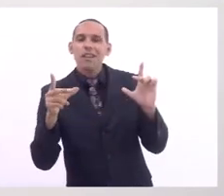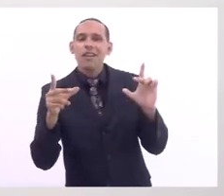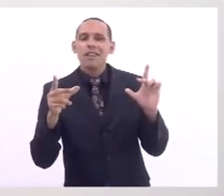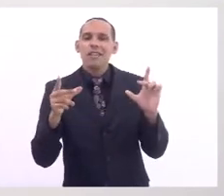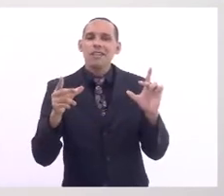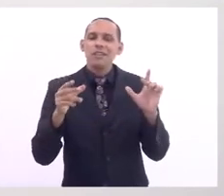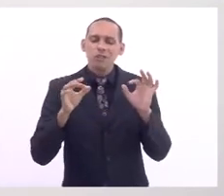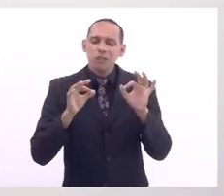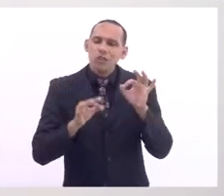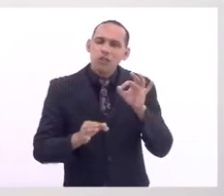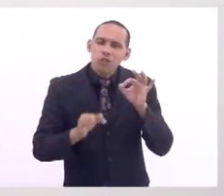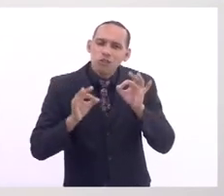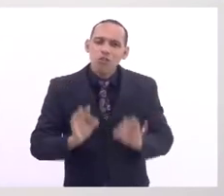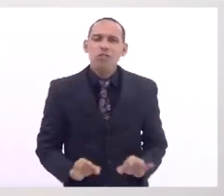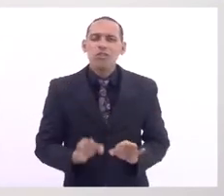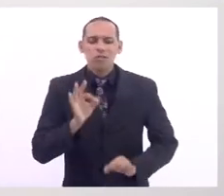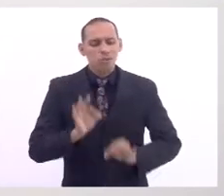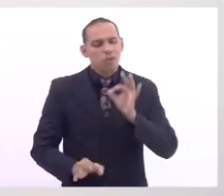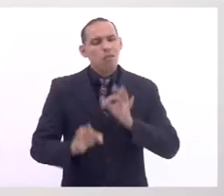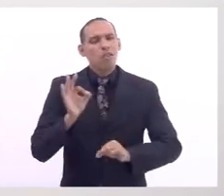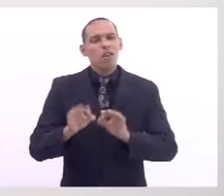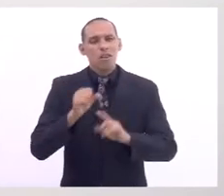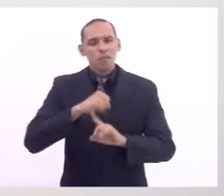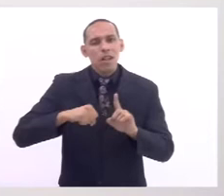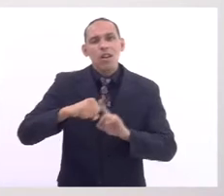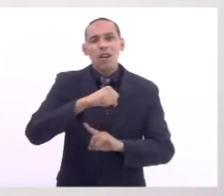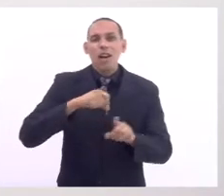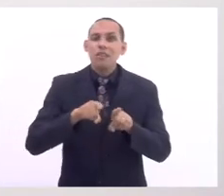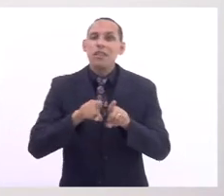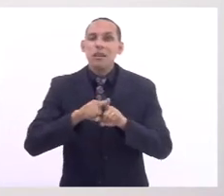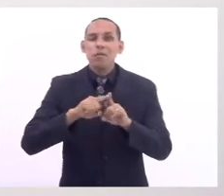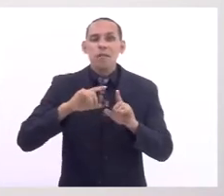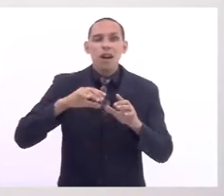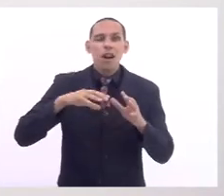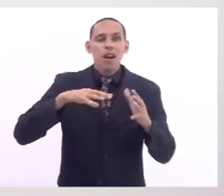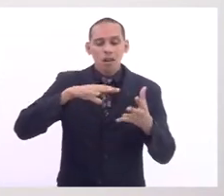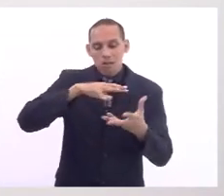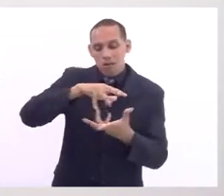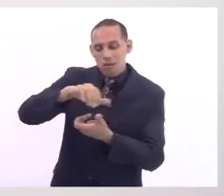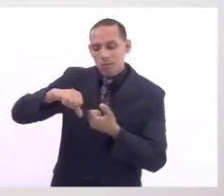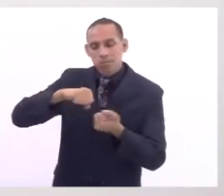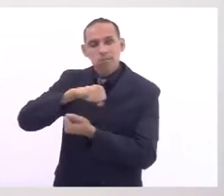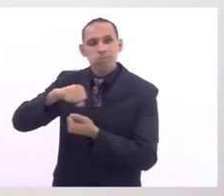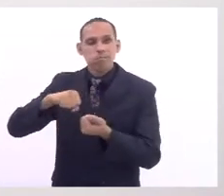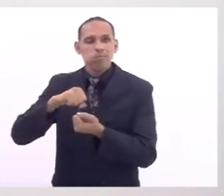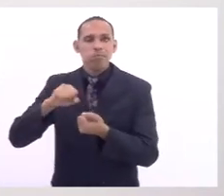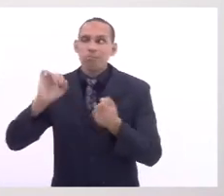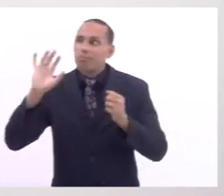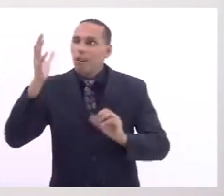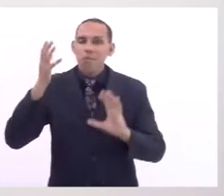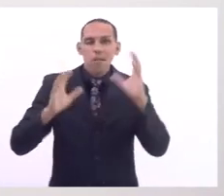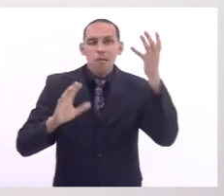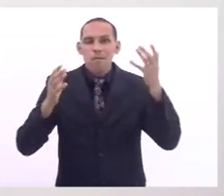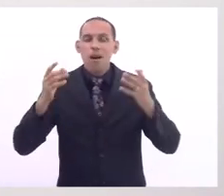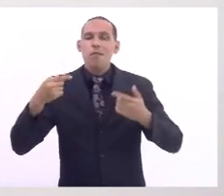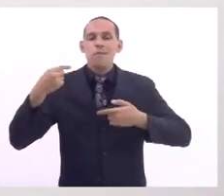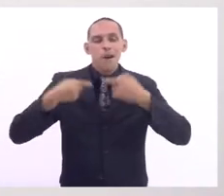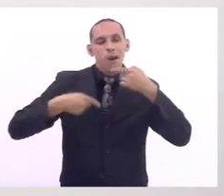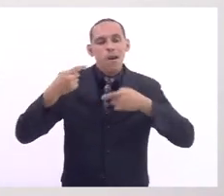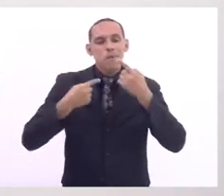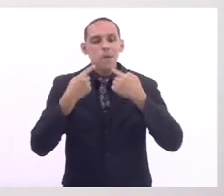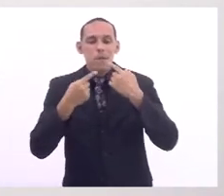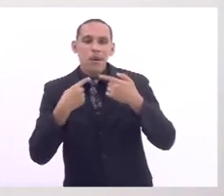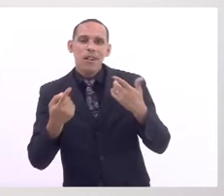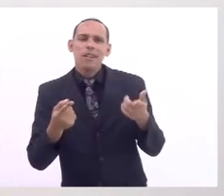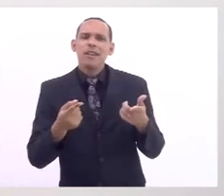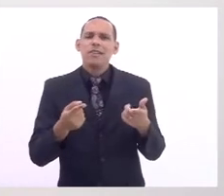pautados na justiça social são pautados na sustentabilidade na discussão do clima e esperança